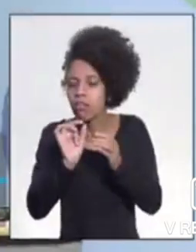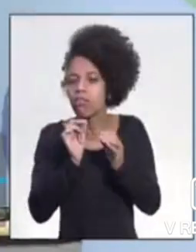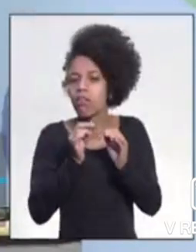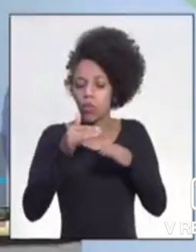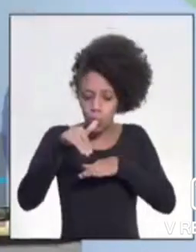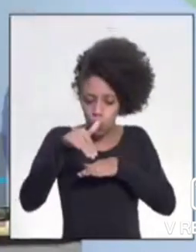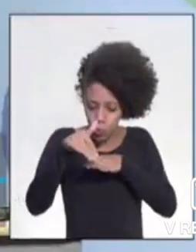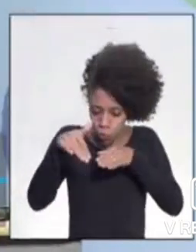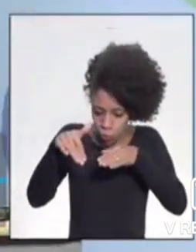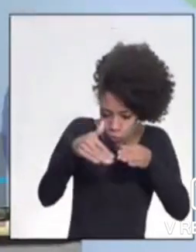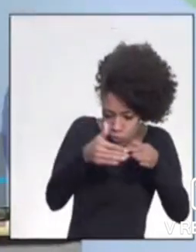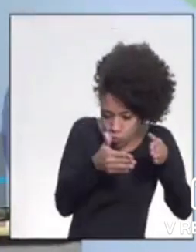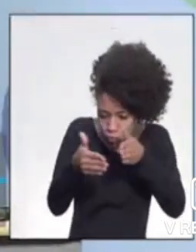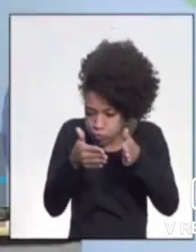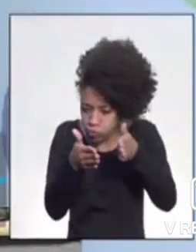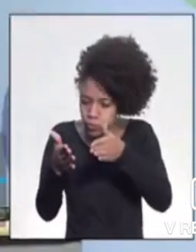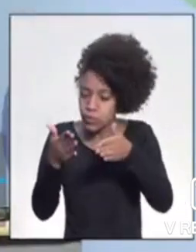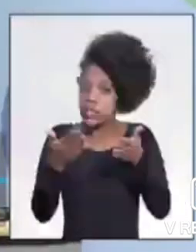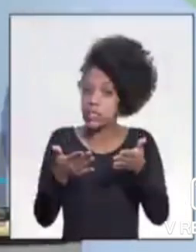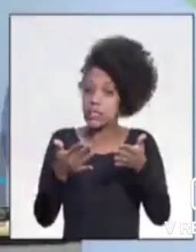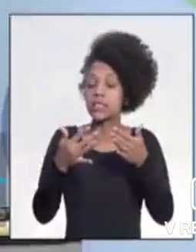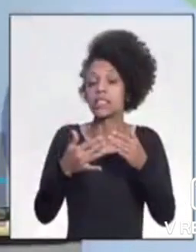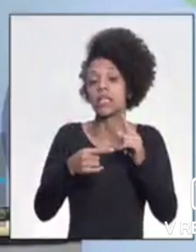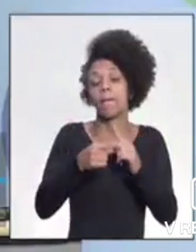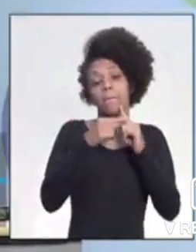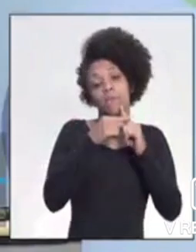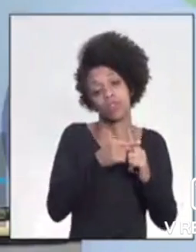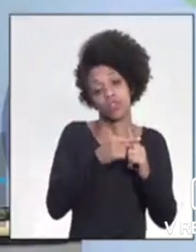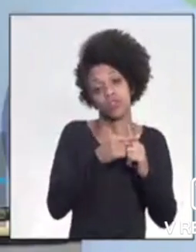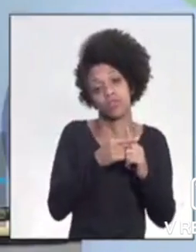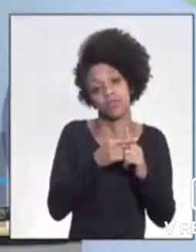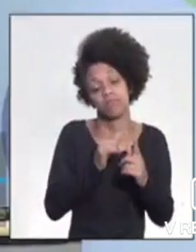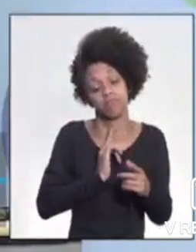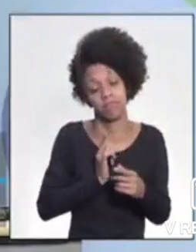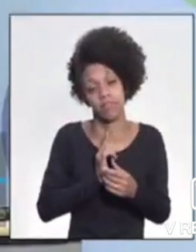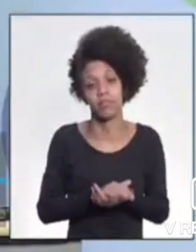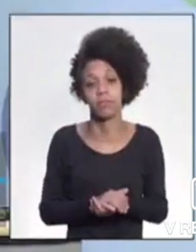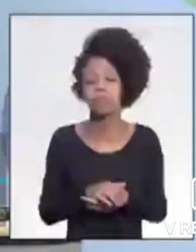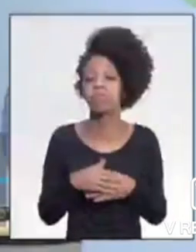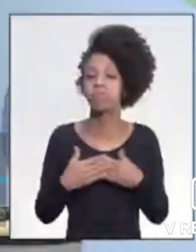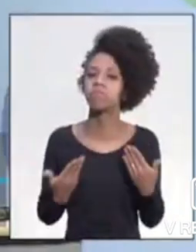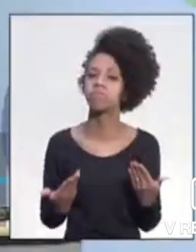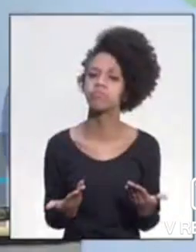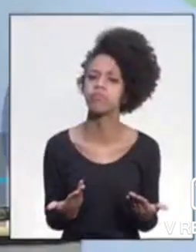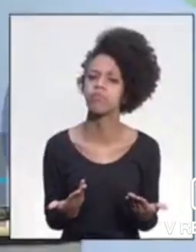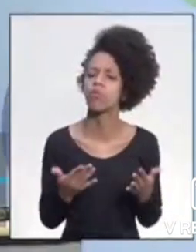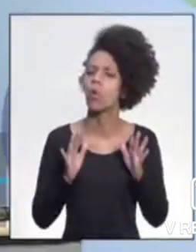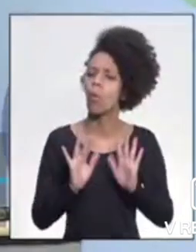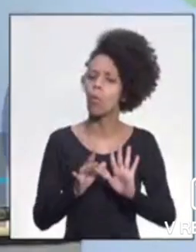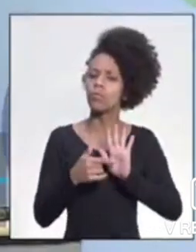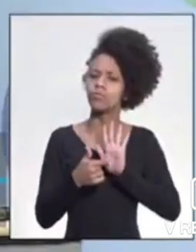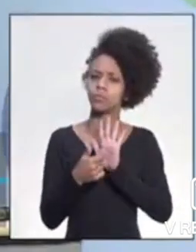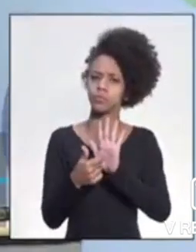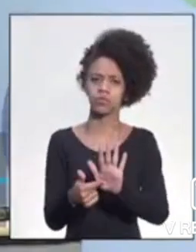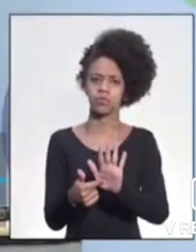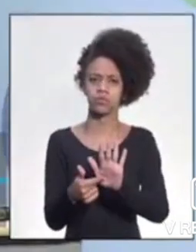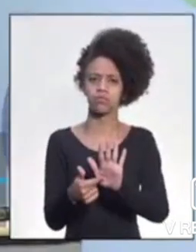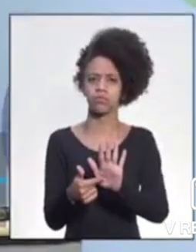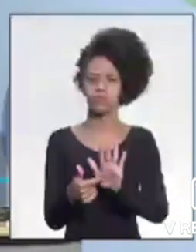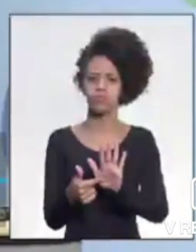núcleo denso e a carga positiva do metal exerceram, né? Então, quando a gente coloca